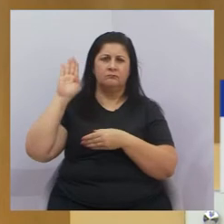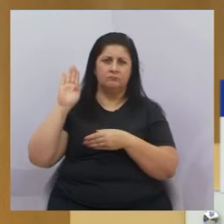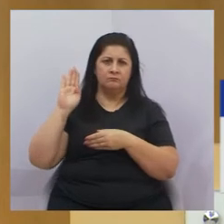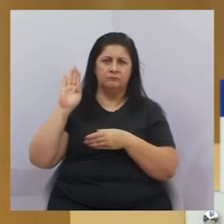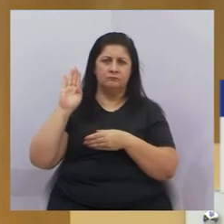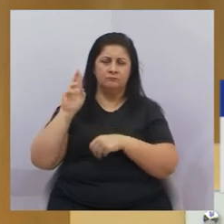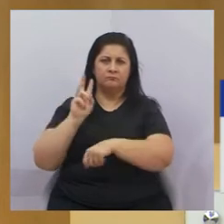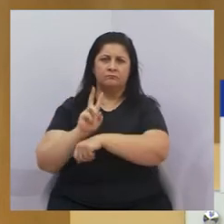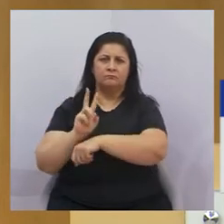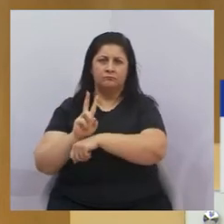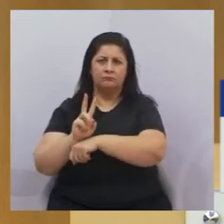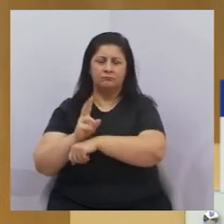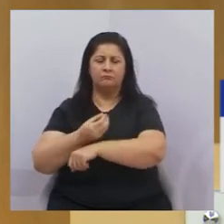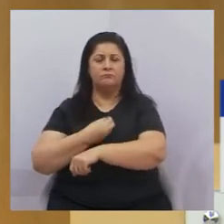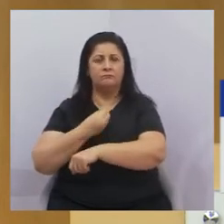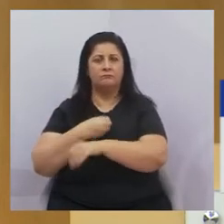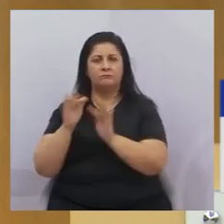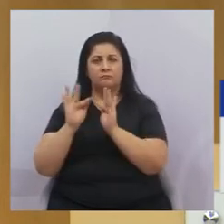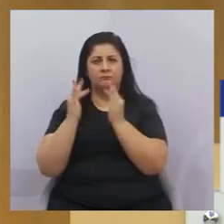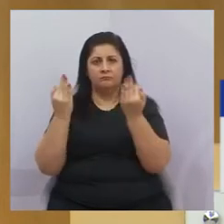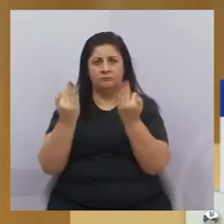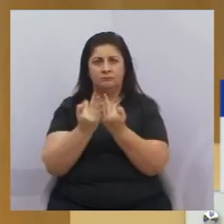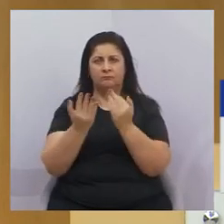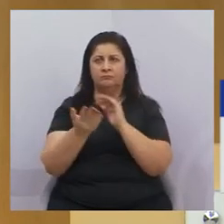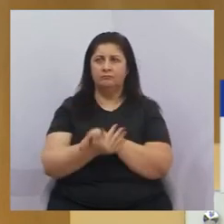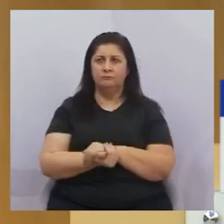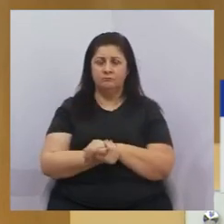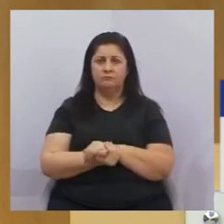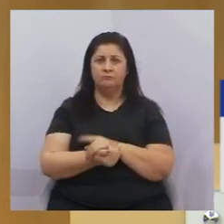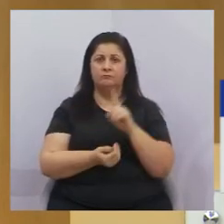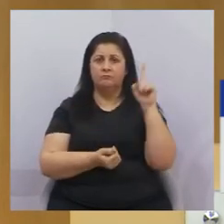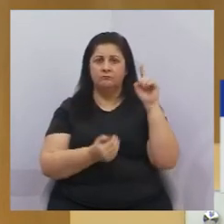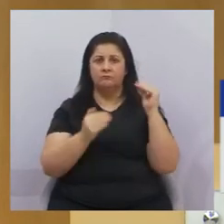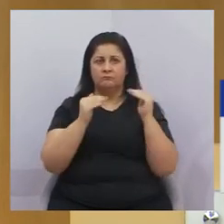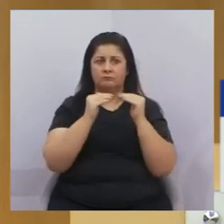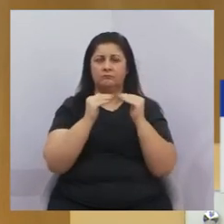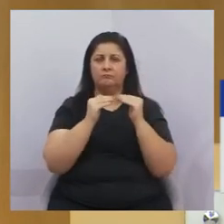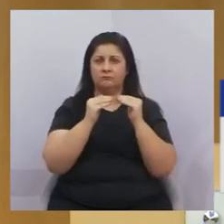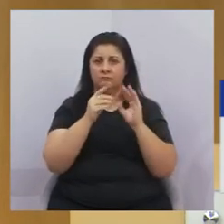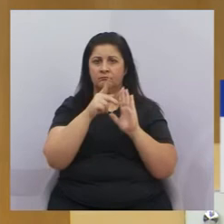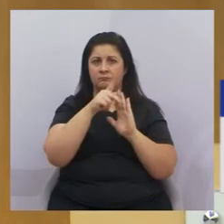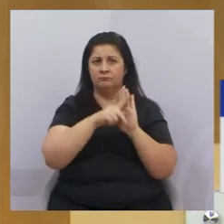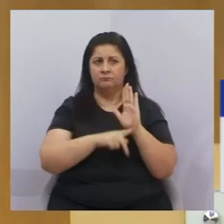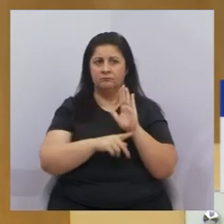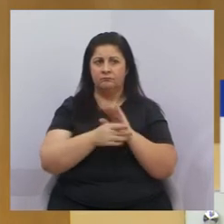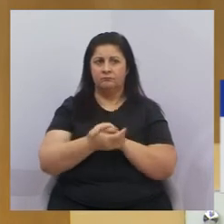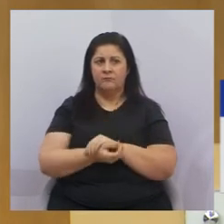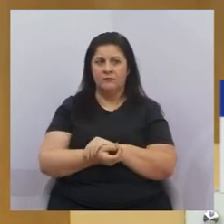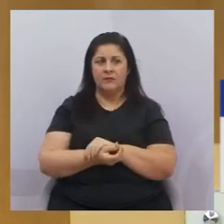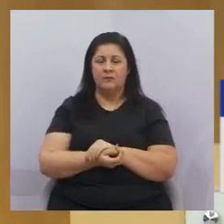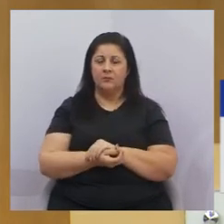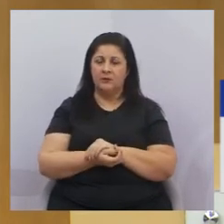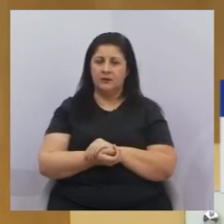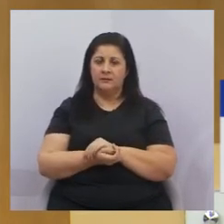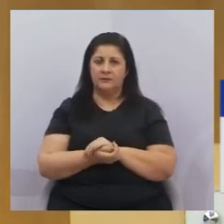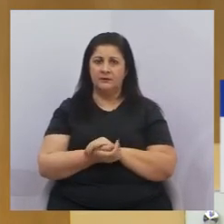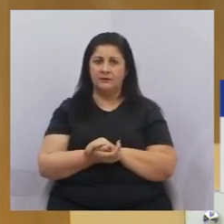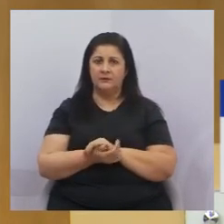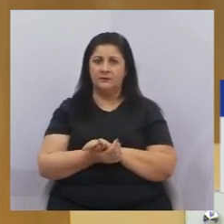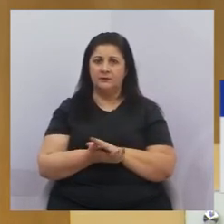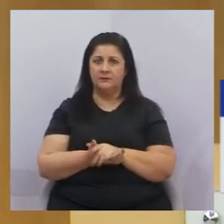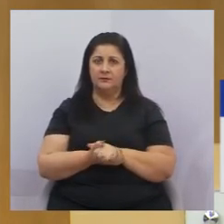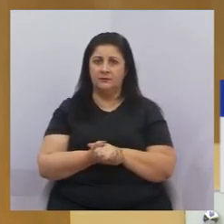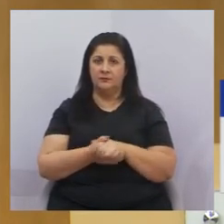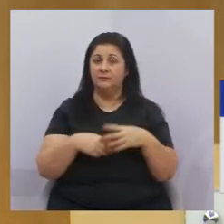vida e às famílias, eu sou favorável a este projeto, porque trata